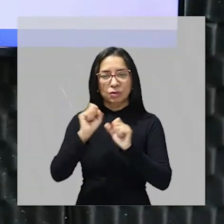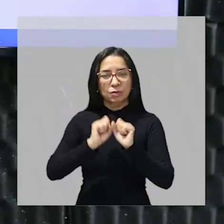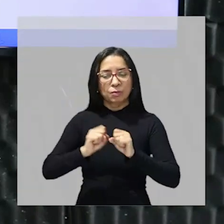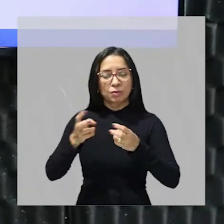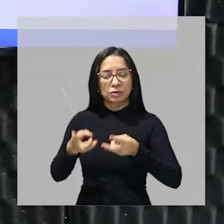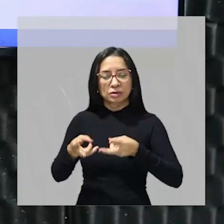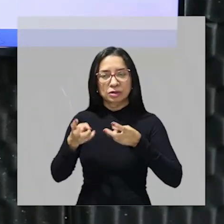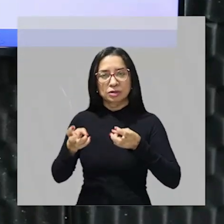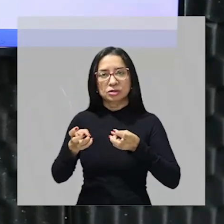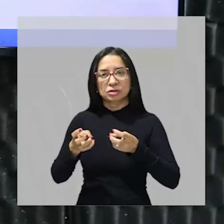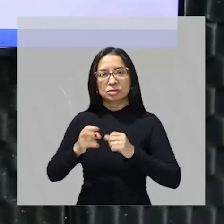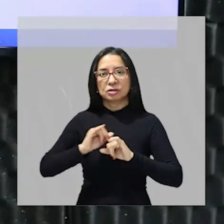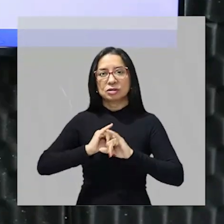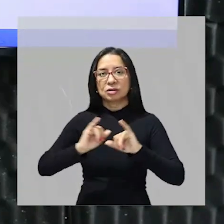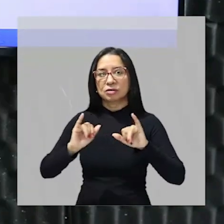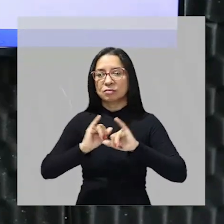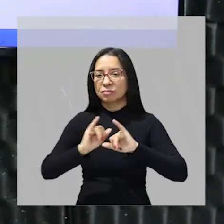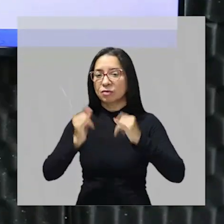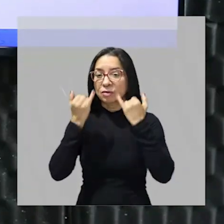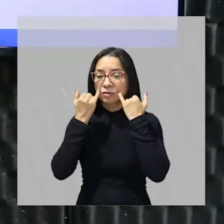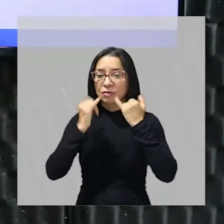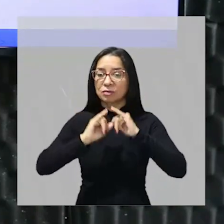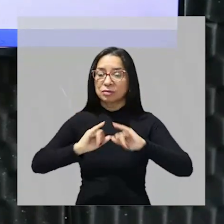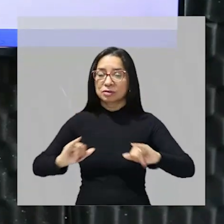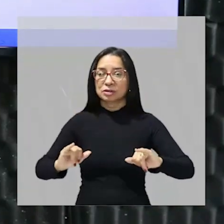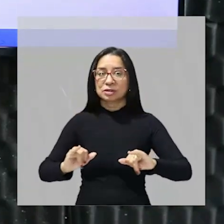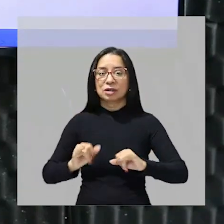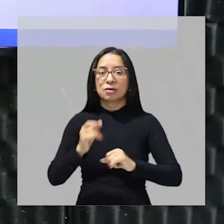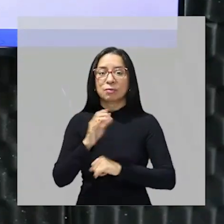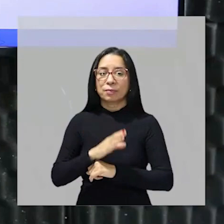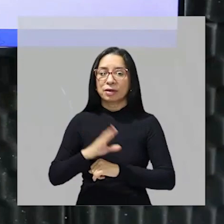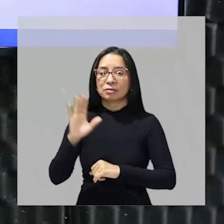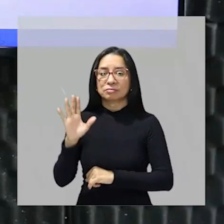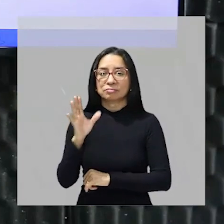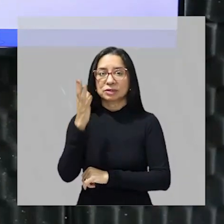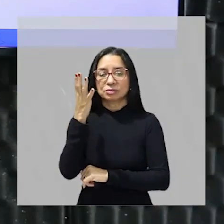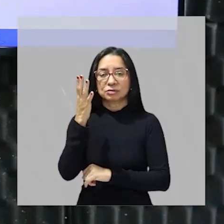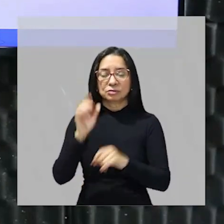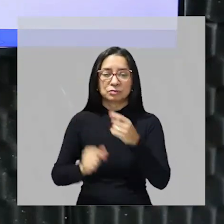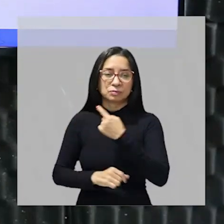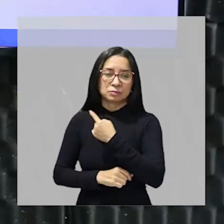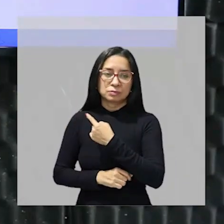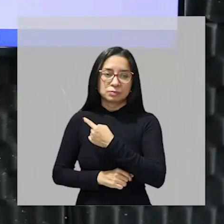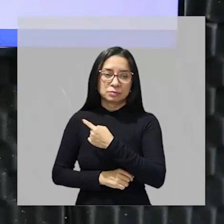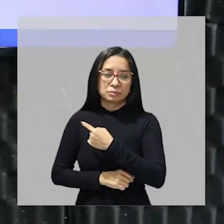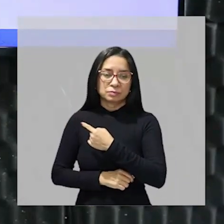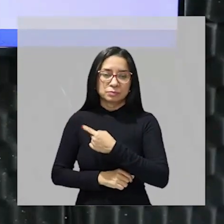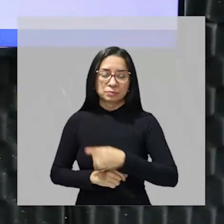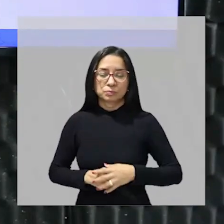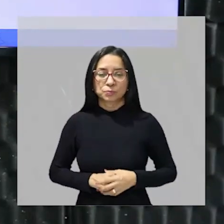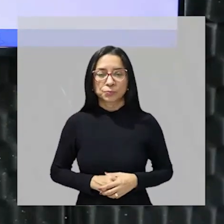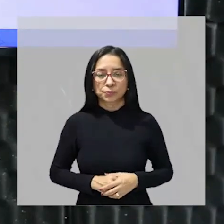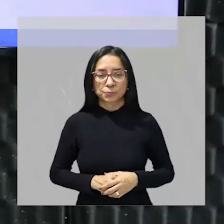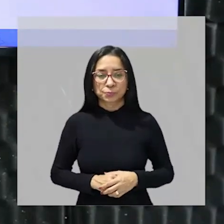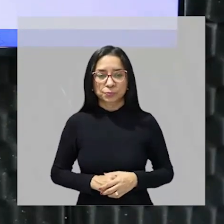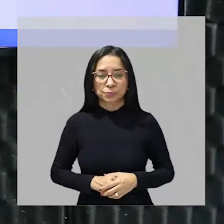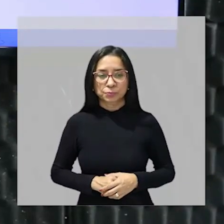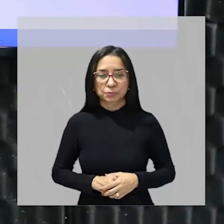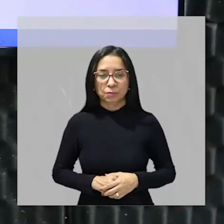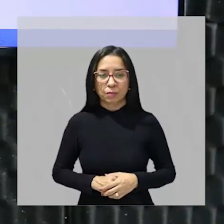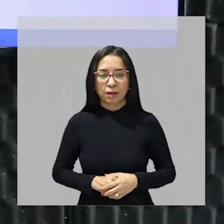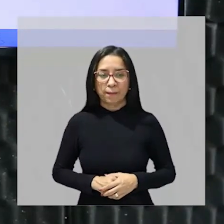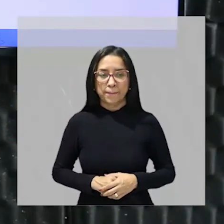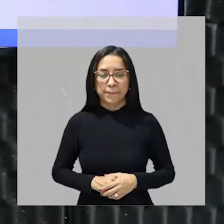para tomar uma decisão. Se isso só serve se for devidamente interpretado na íntegra.